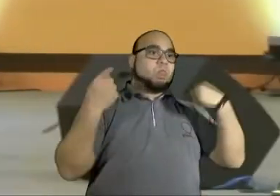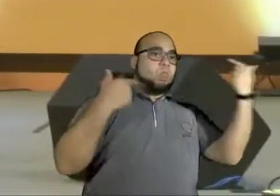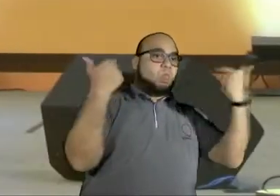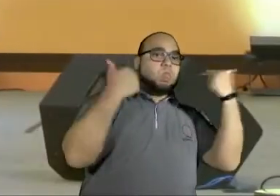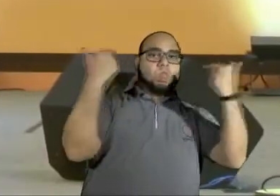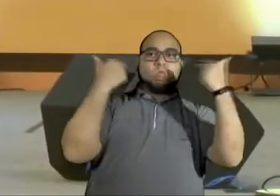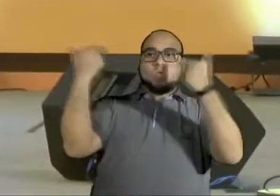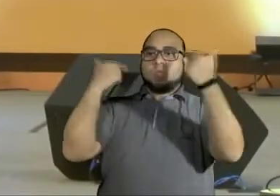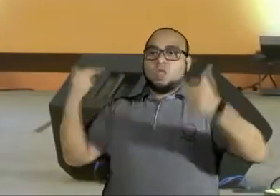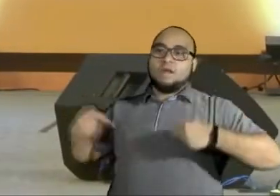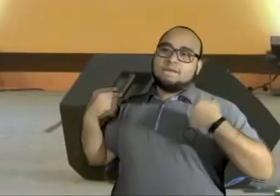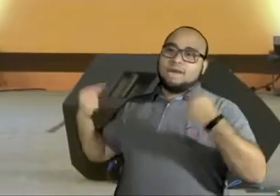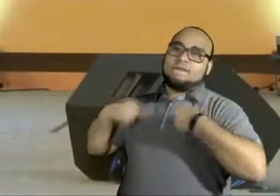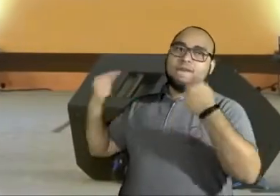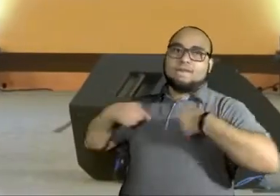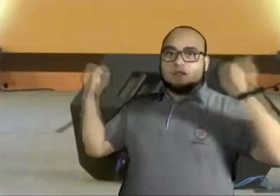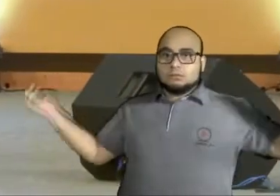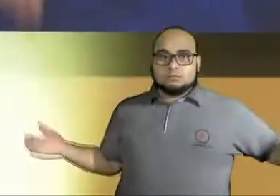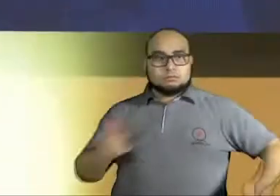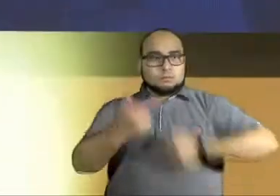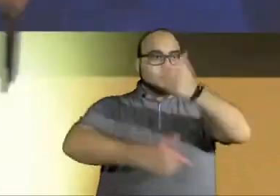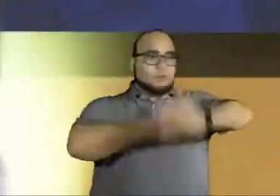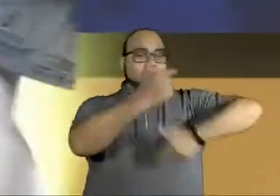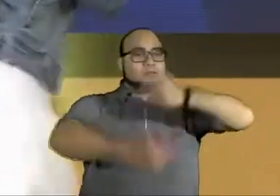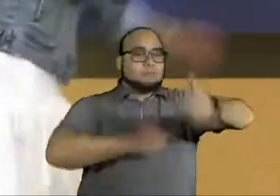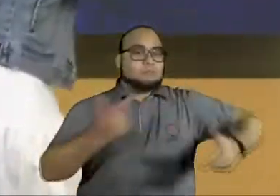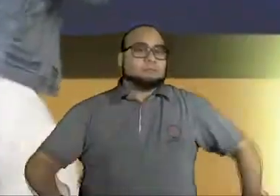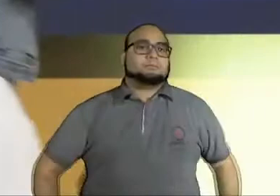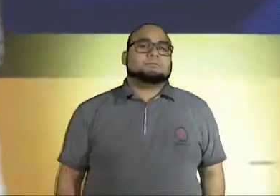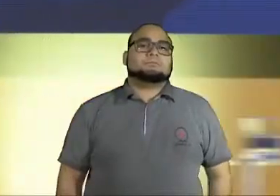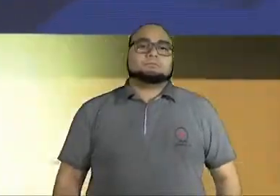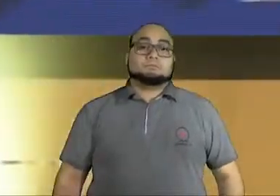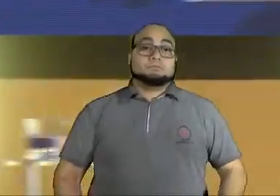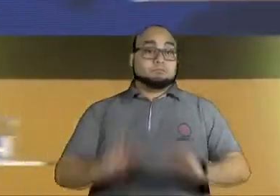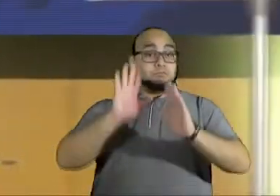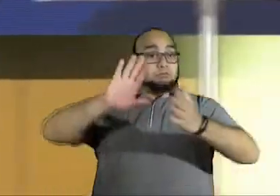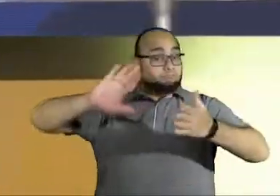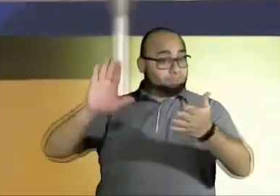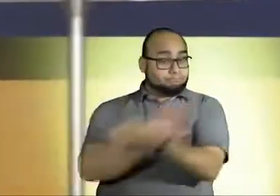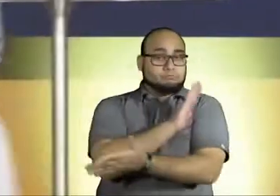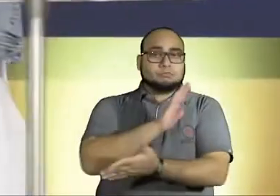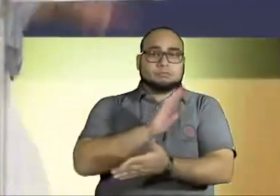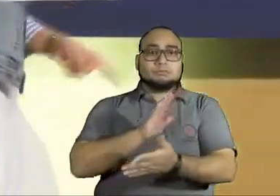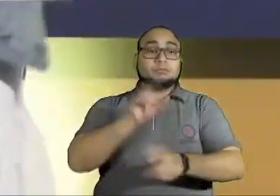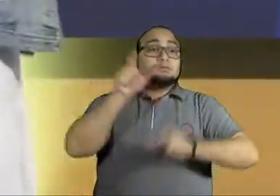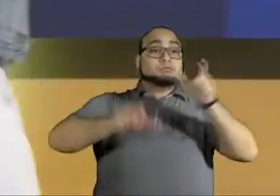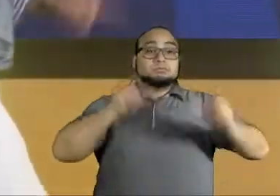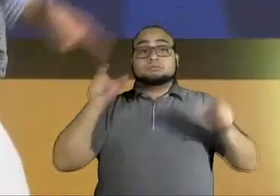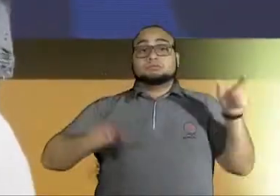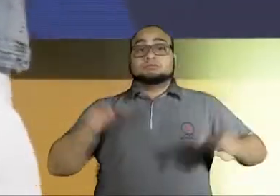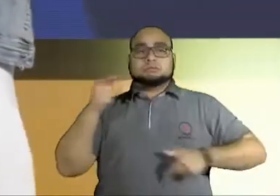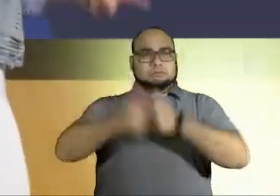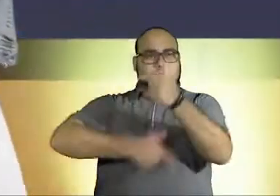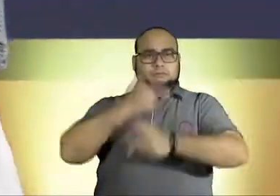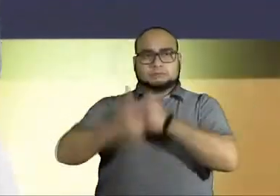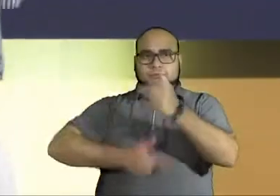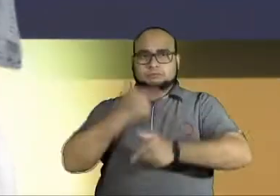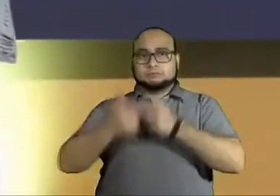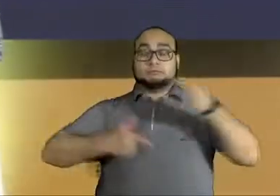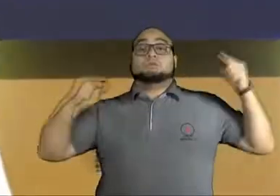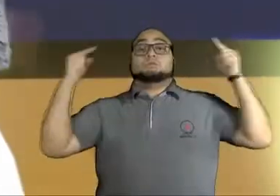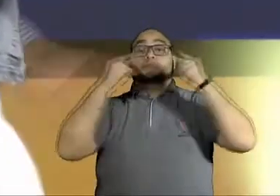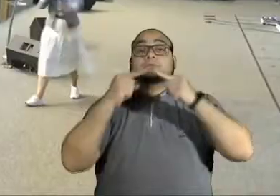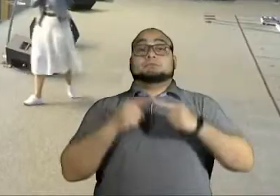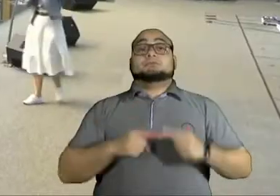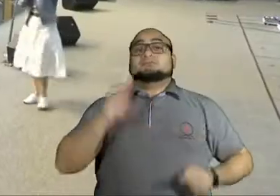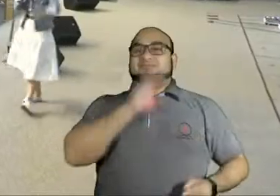estão trabalhando igual ponteiro do relógio. Elas estão trabalhando para fazer cumprir aquilo que Deus liberou